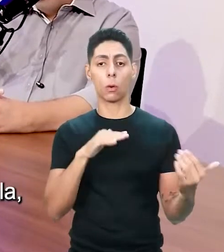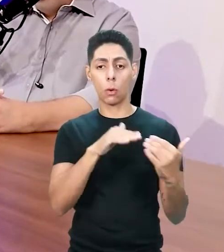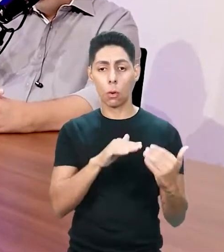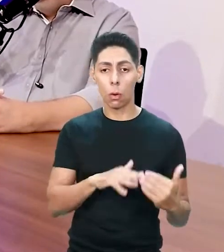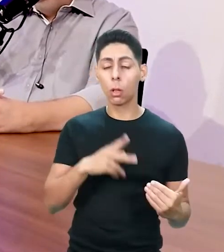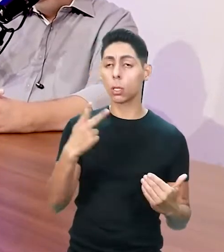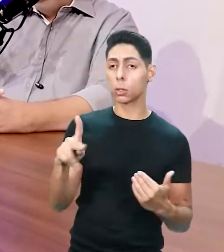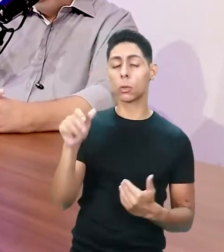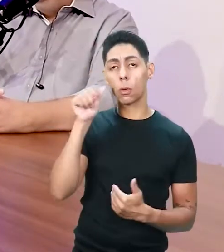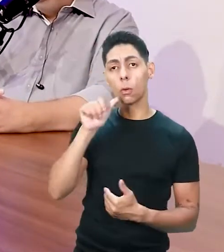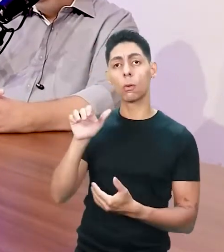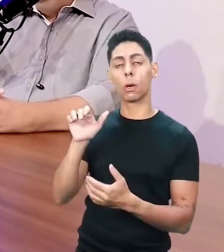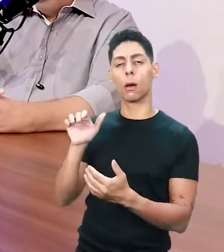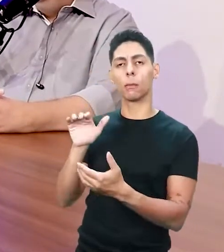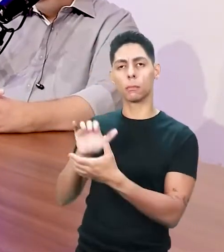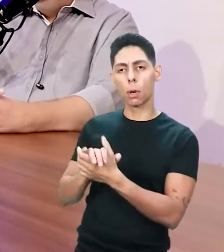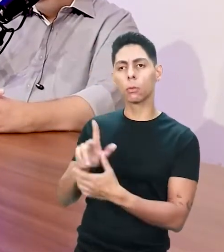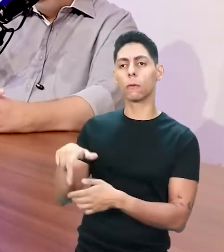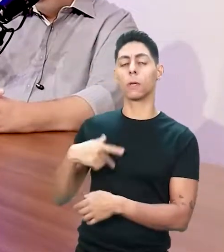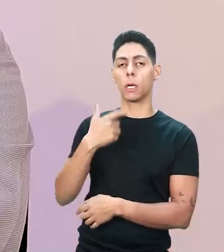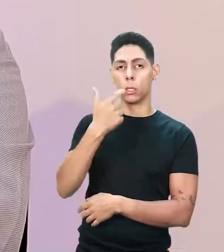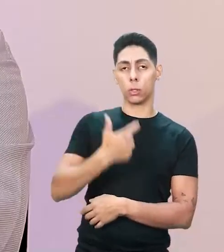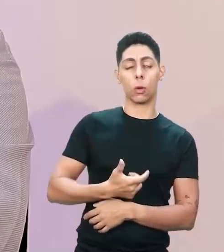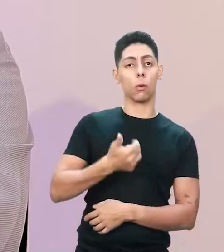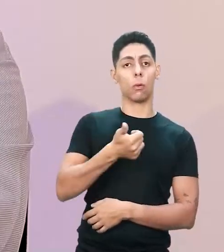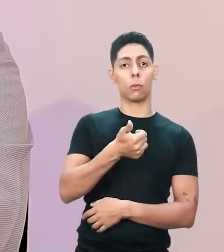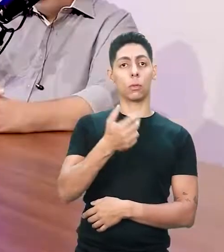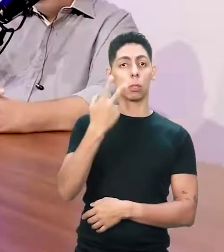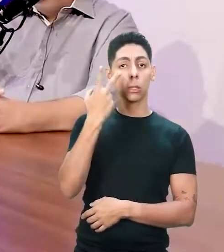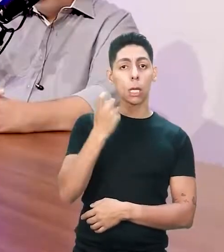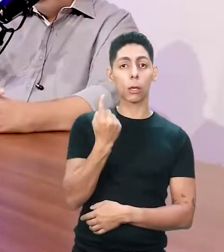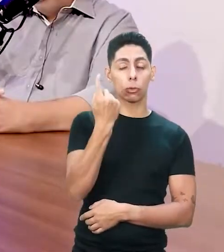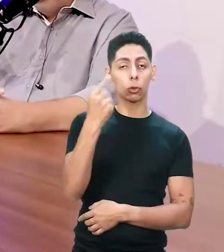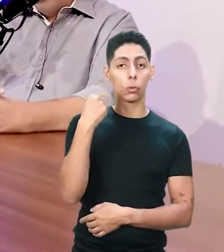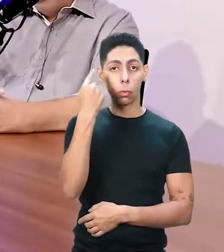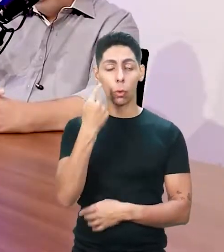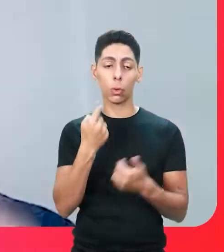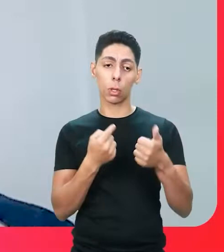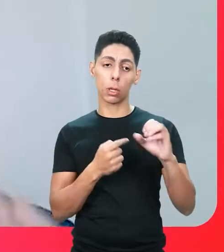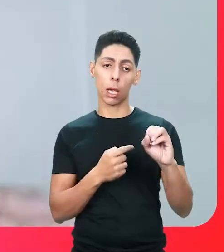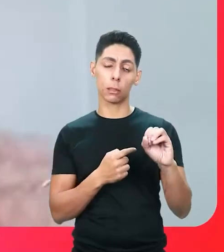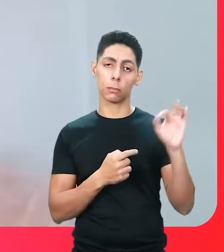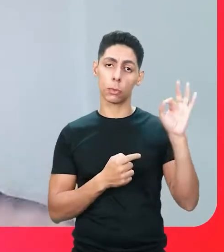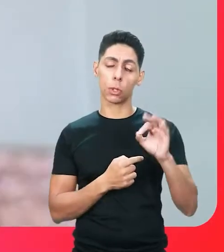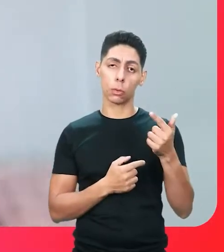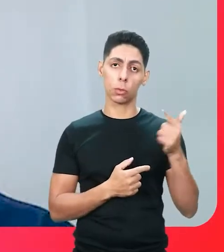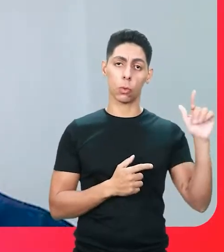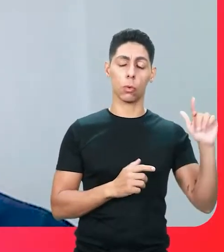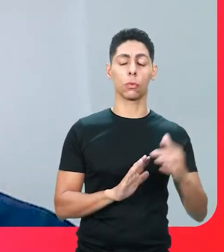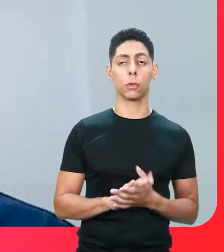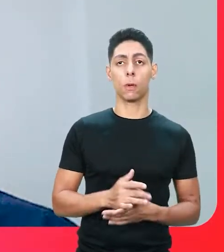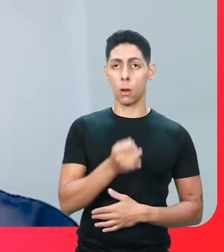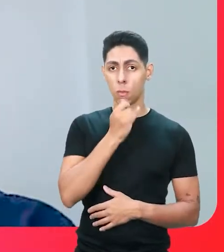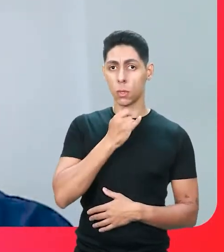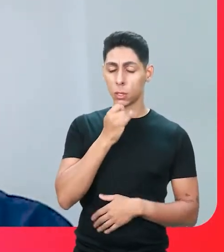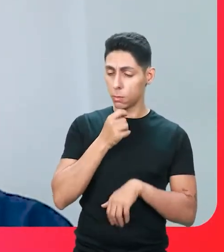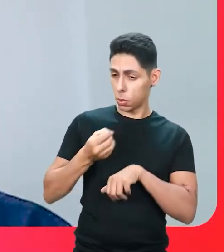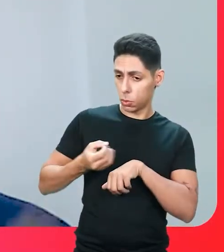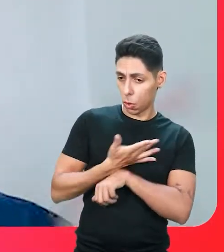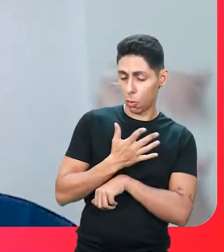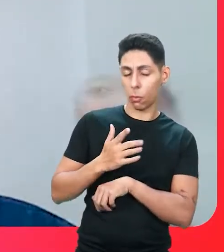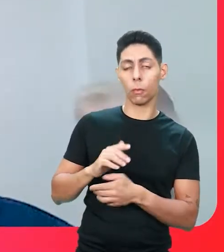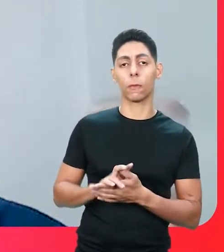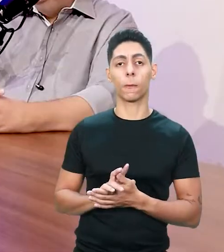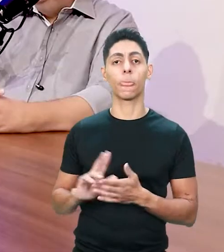sua companheira, eu também tenho 10% num olho e sou cego do outro. Né? Uhum. Eu tenho 10% no olho. E eu vou dar um exemplo recente, aí depois eu vou para a